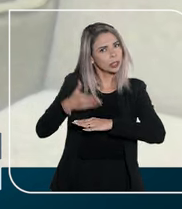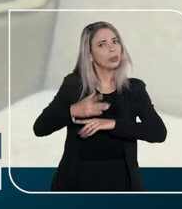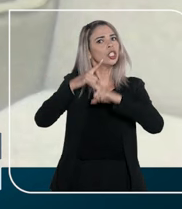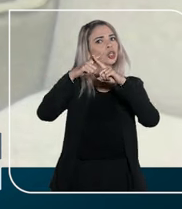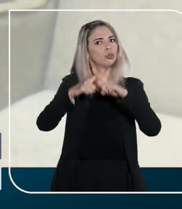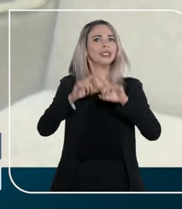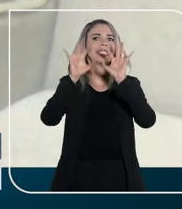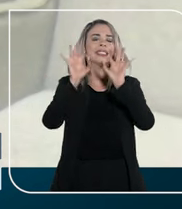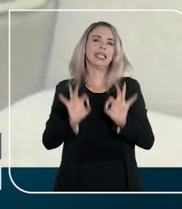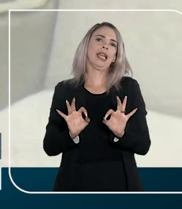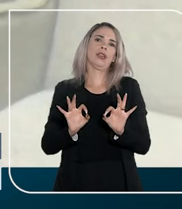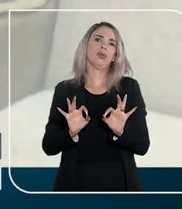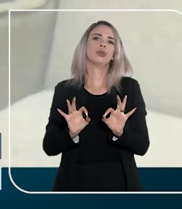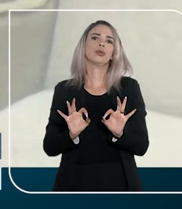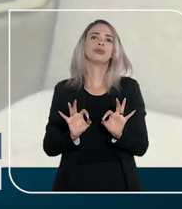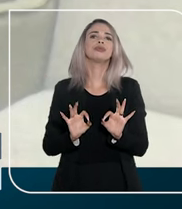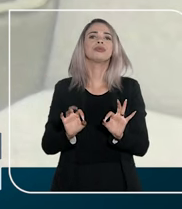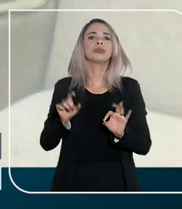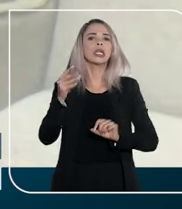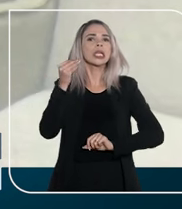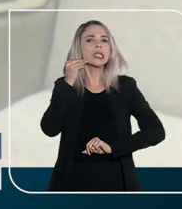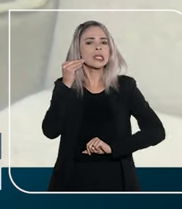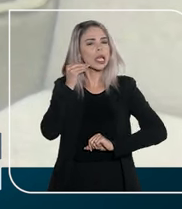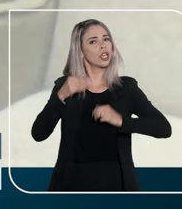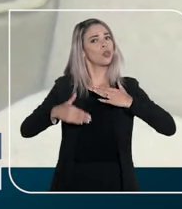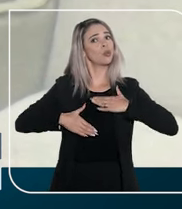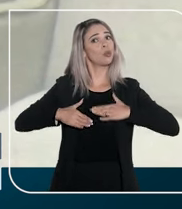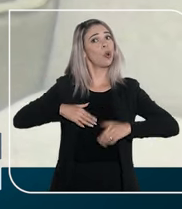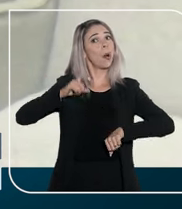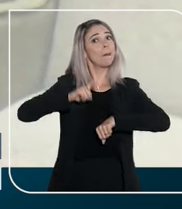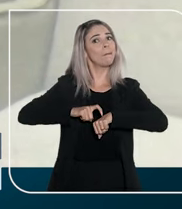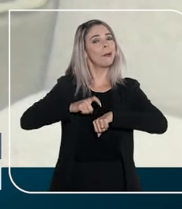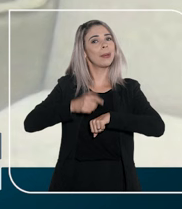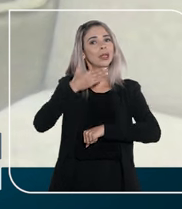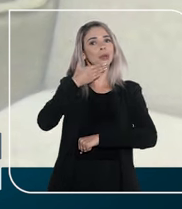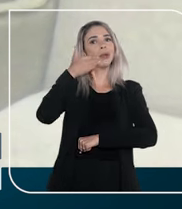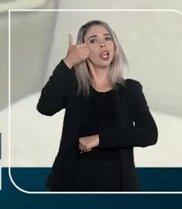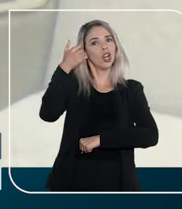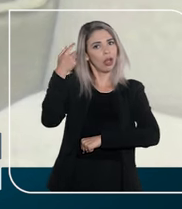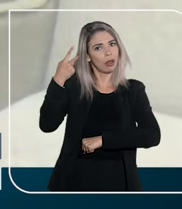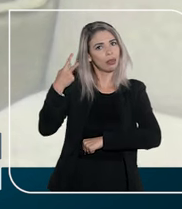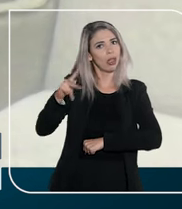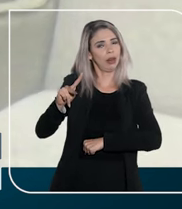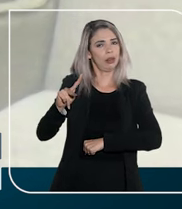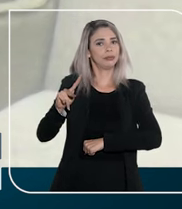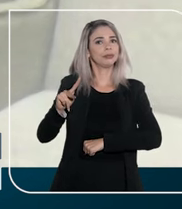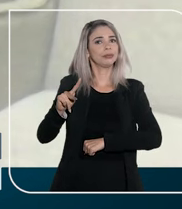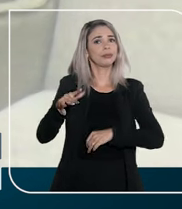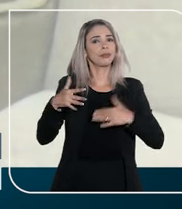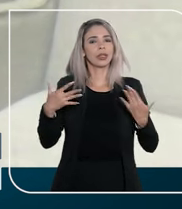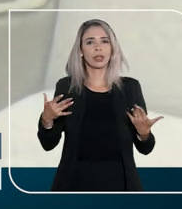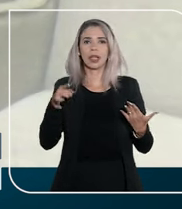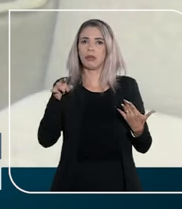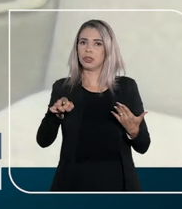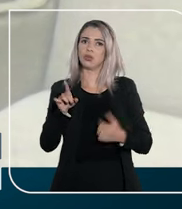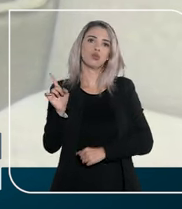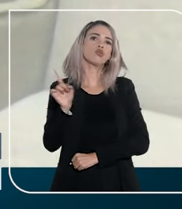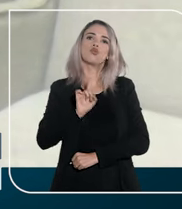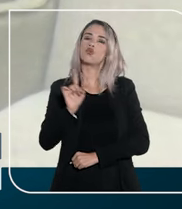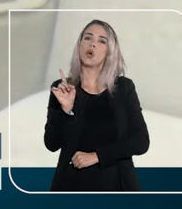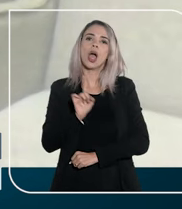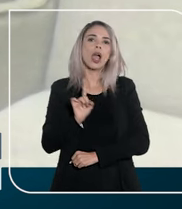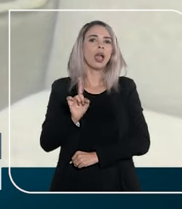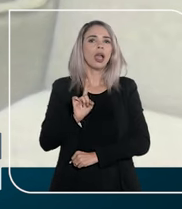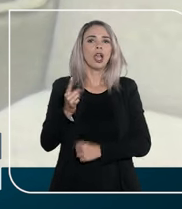disputa, realizando o teste físico no momento adequado, no momento oportuno. Então, não considero que isso seja, de alguma